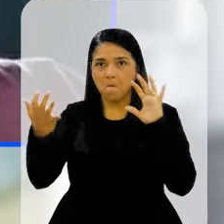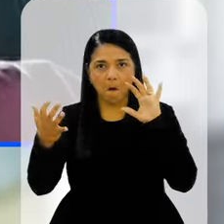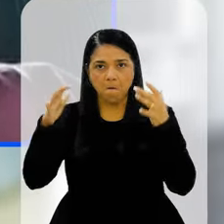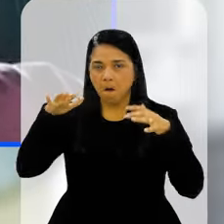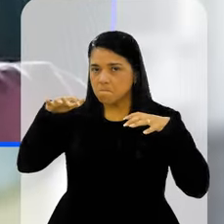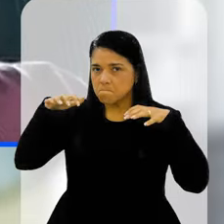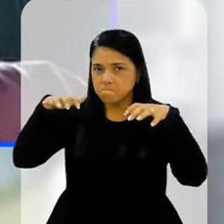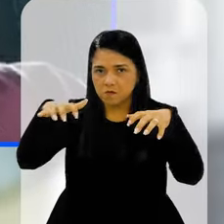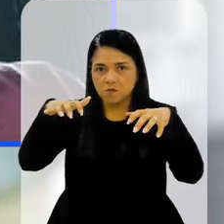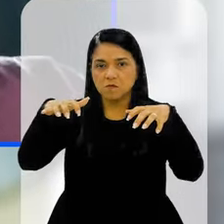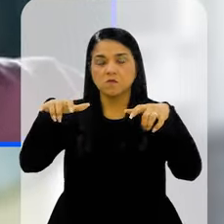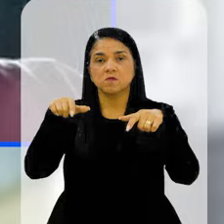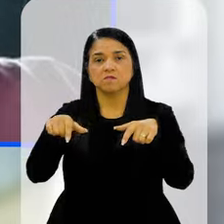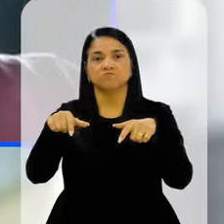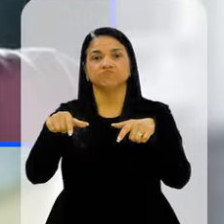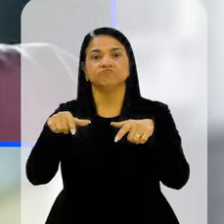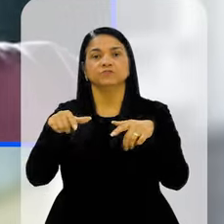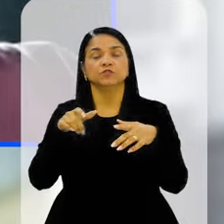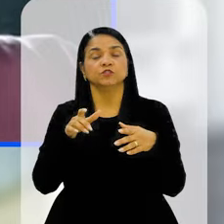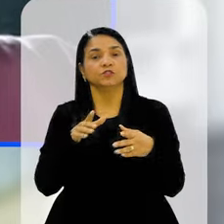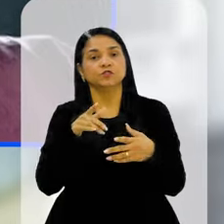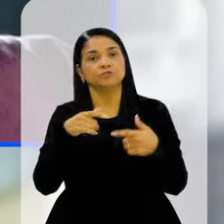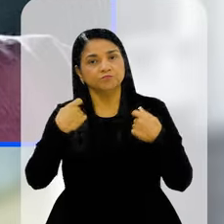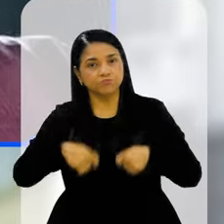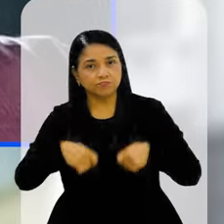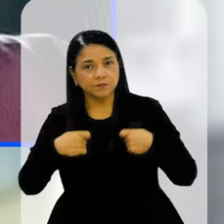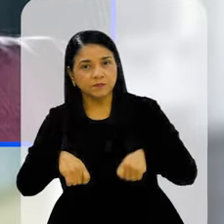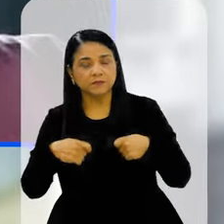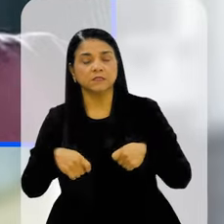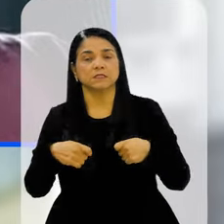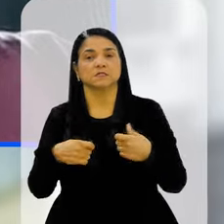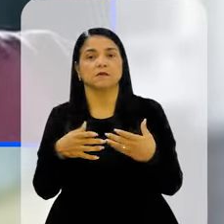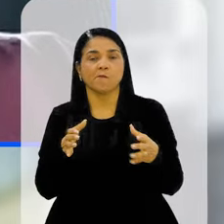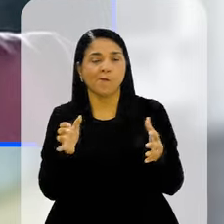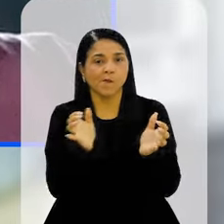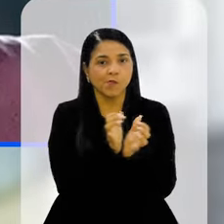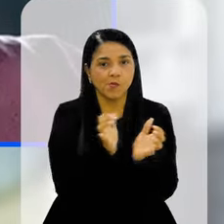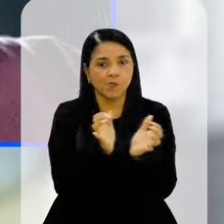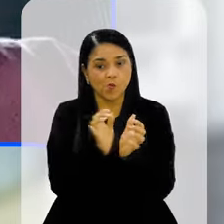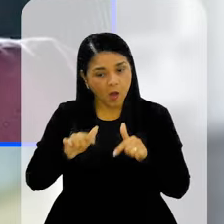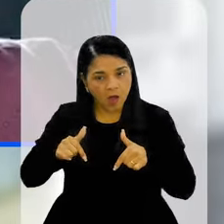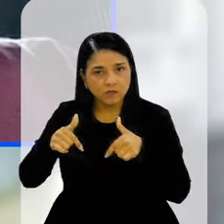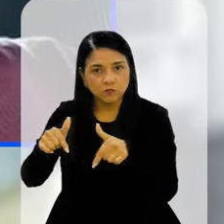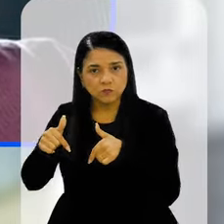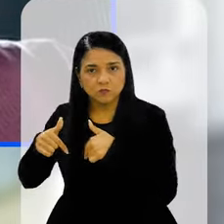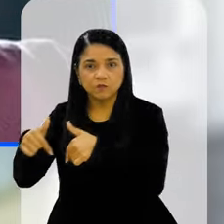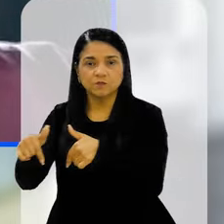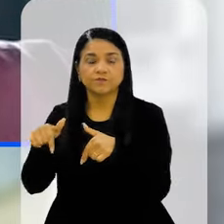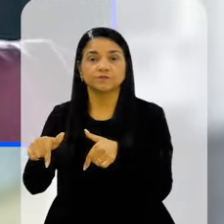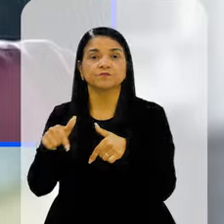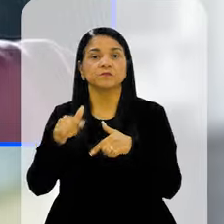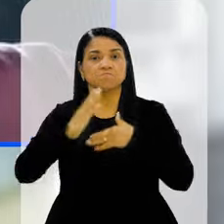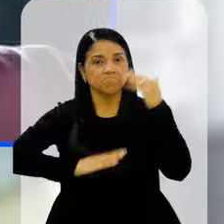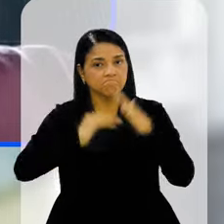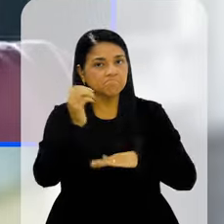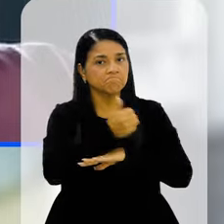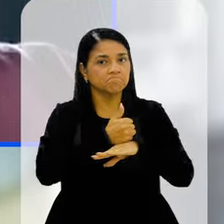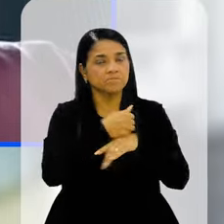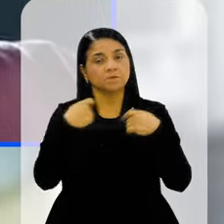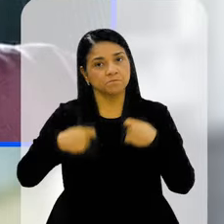mudança climática e a possibilidade de intervenções desse tipo são necessárias, ter